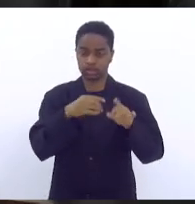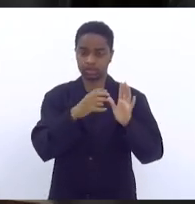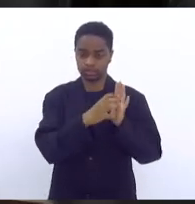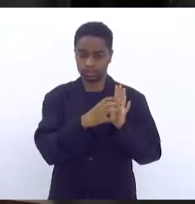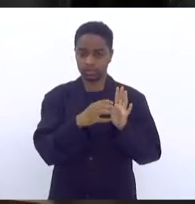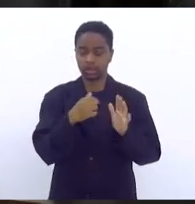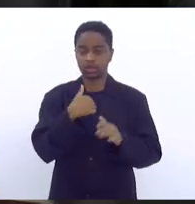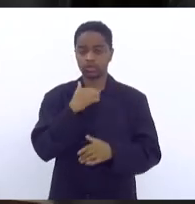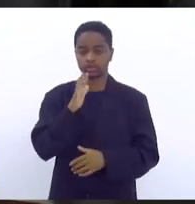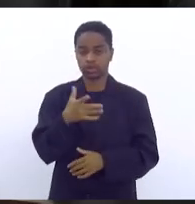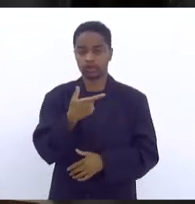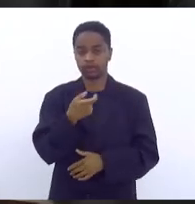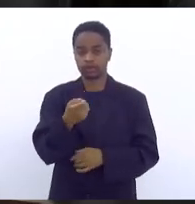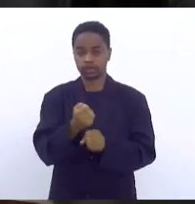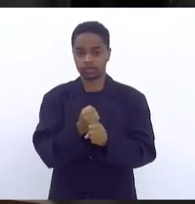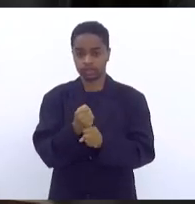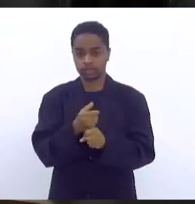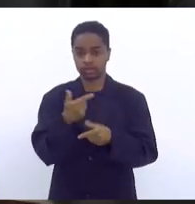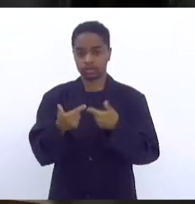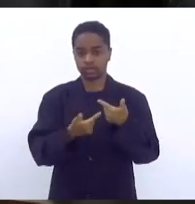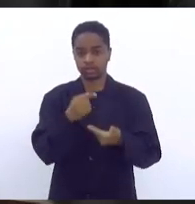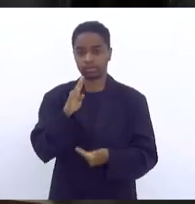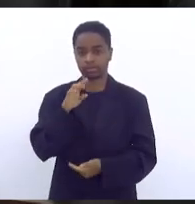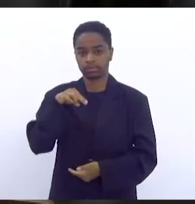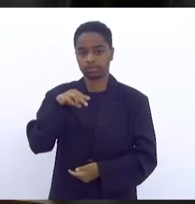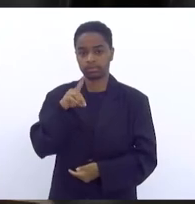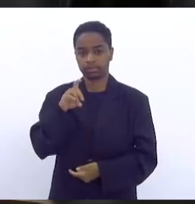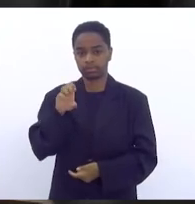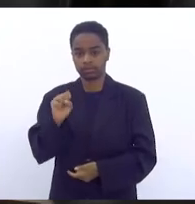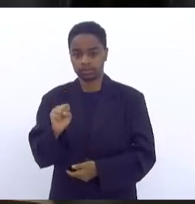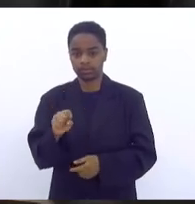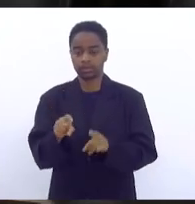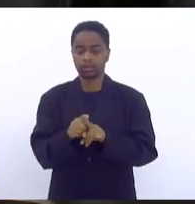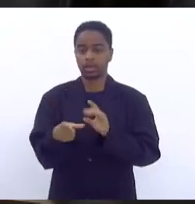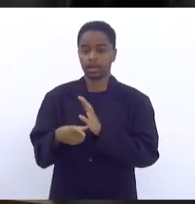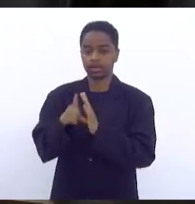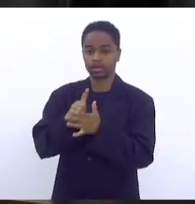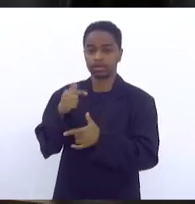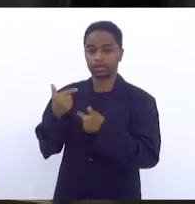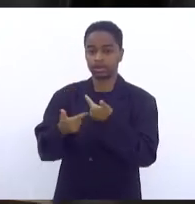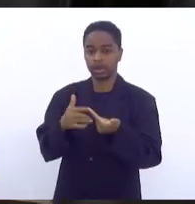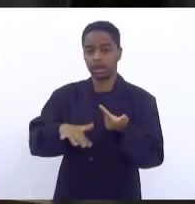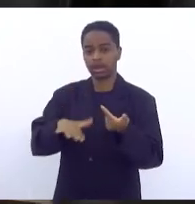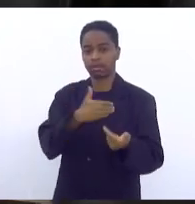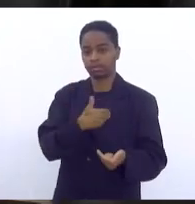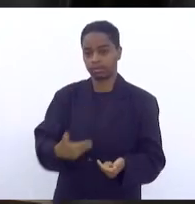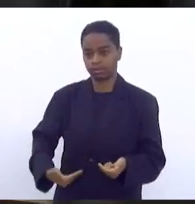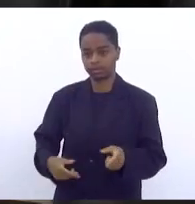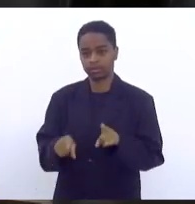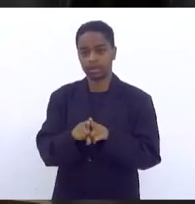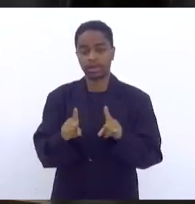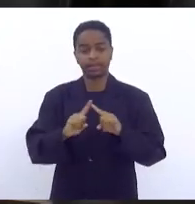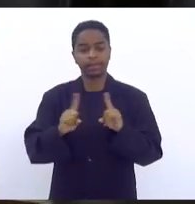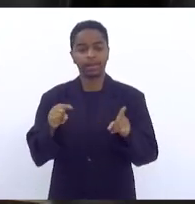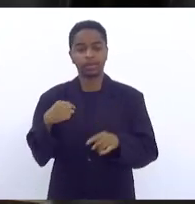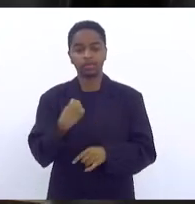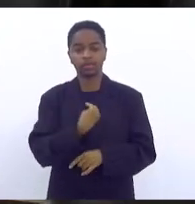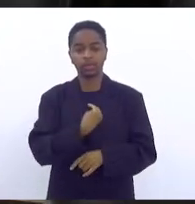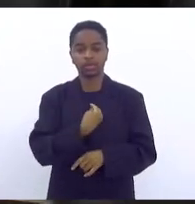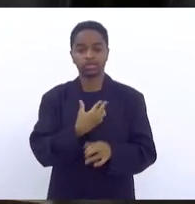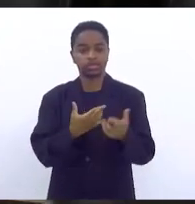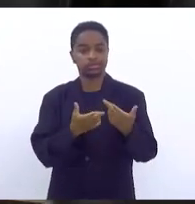20 anos aí do BNDS e antes também tive outro emprego público e a gente jamais foge da nossa